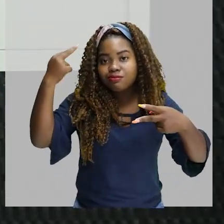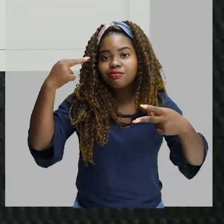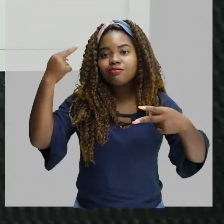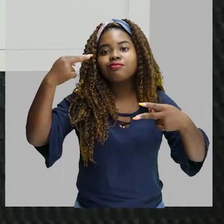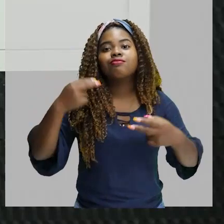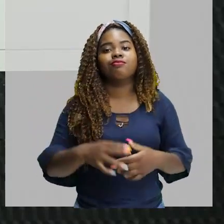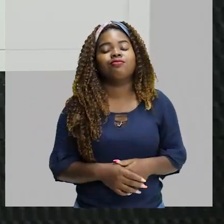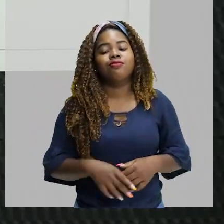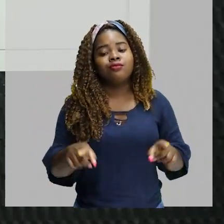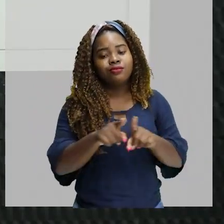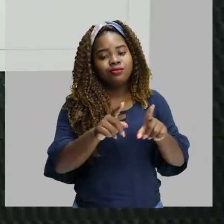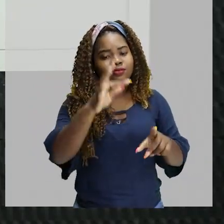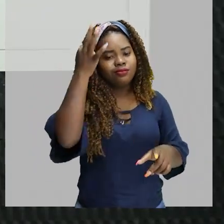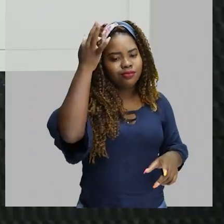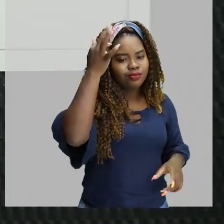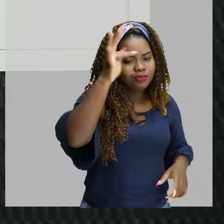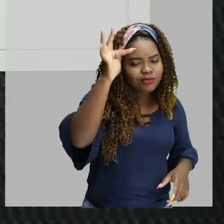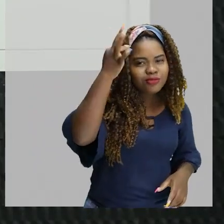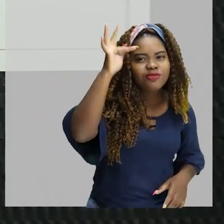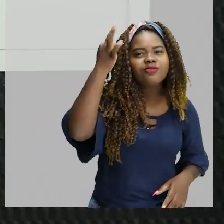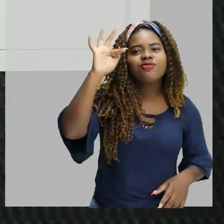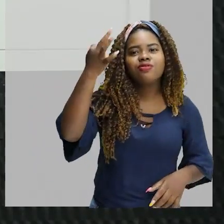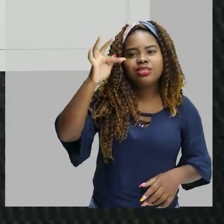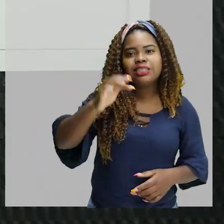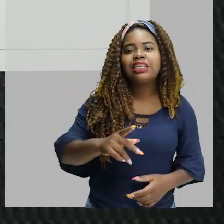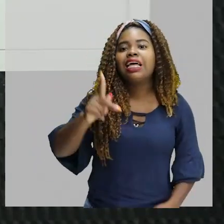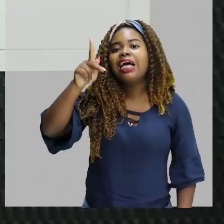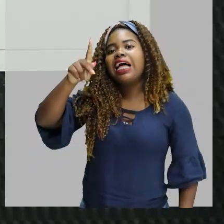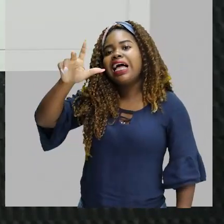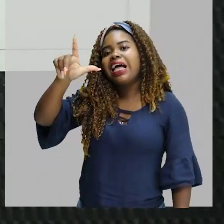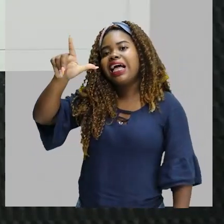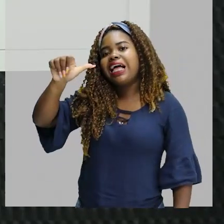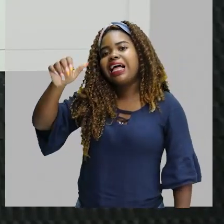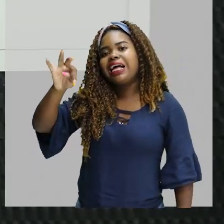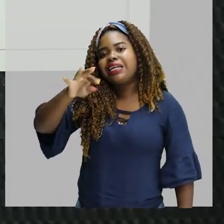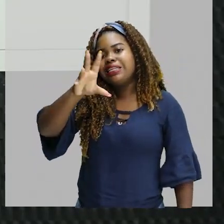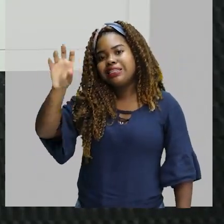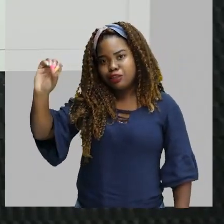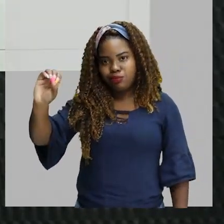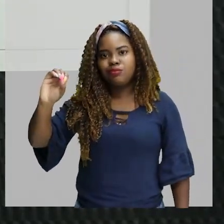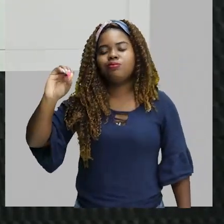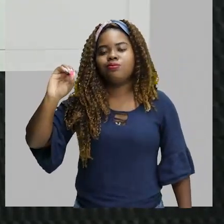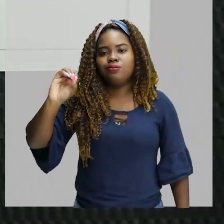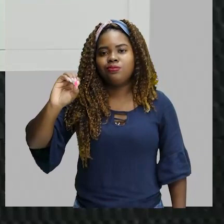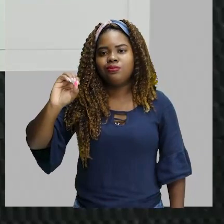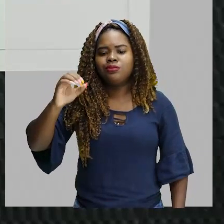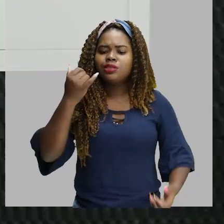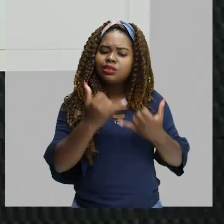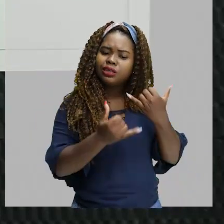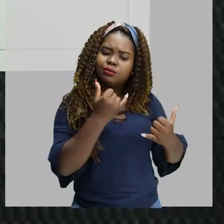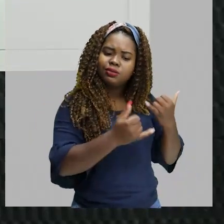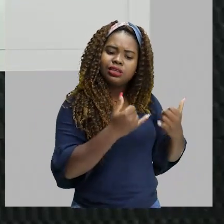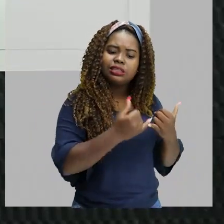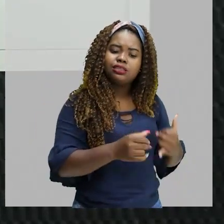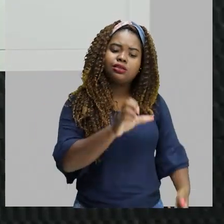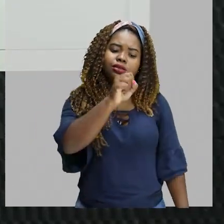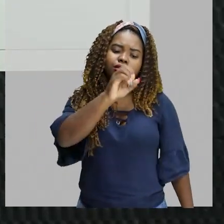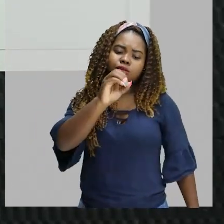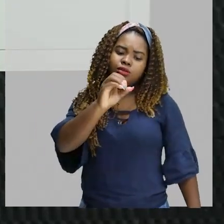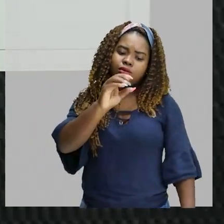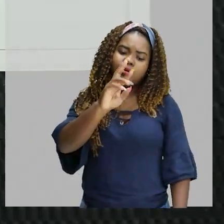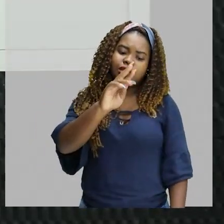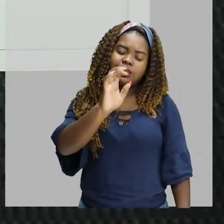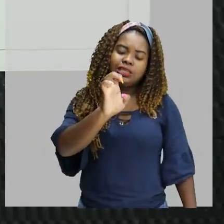também pela filosofia helenística, claro, pela filosofia platônica, que vai dar muito ali, parecido com a filosofia socrática,